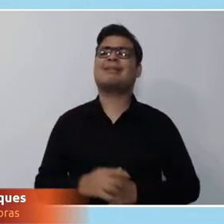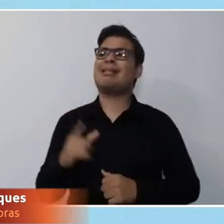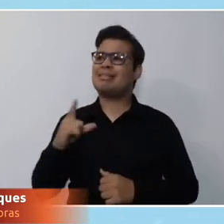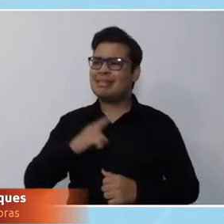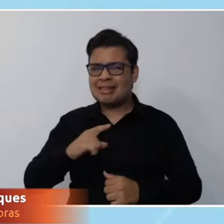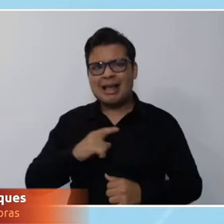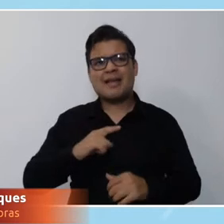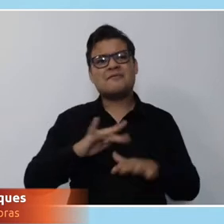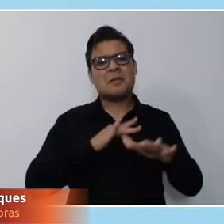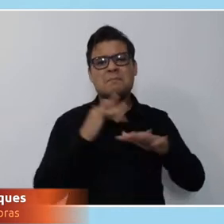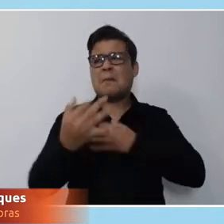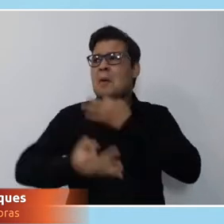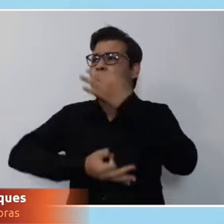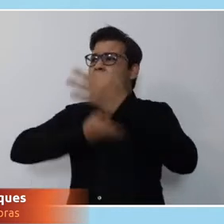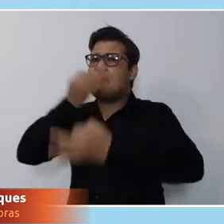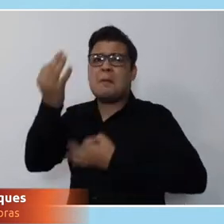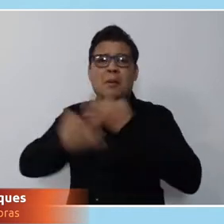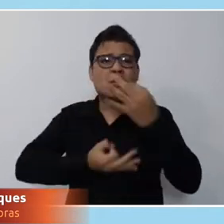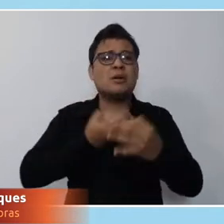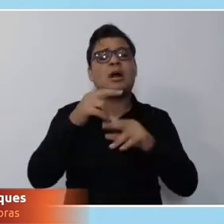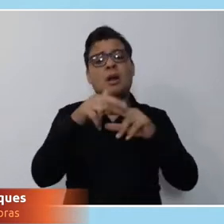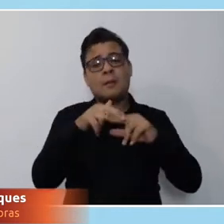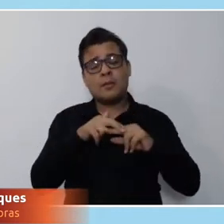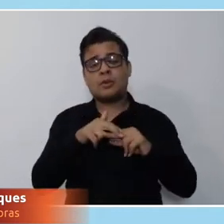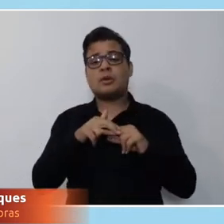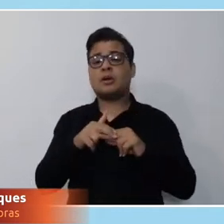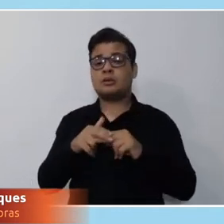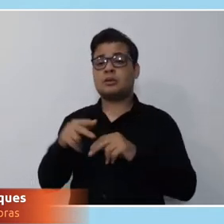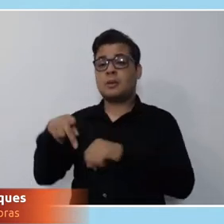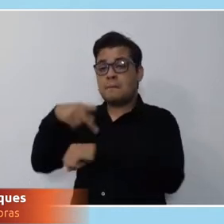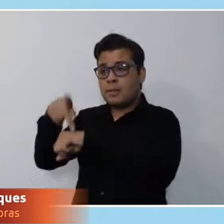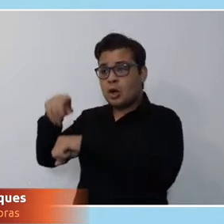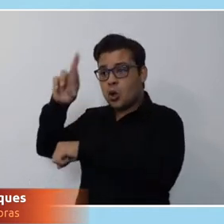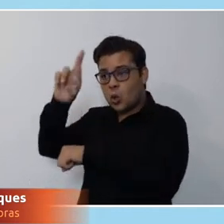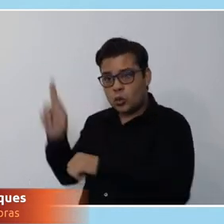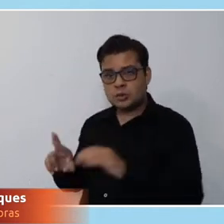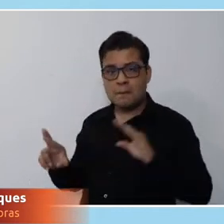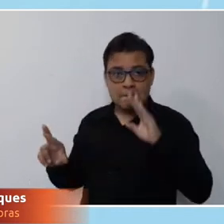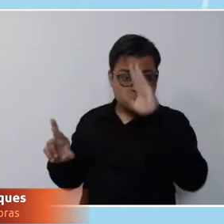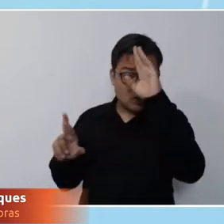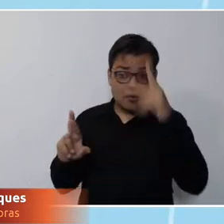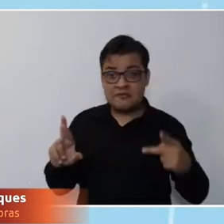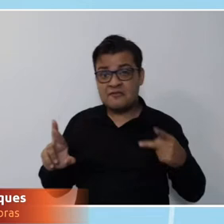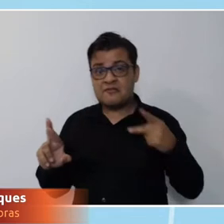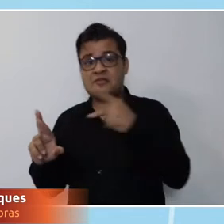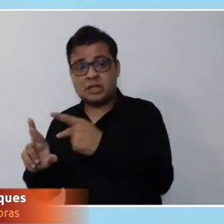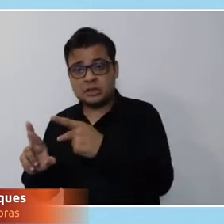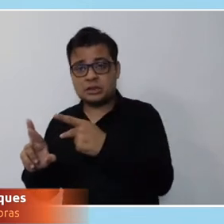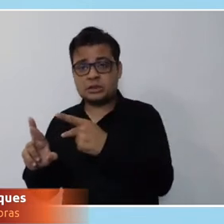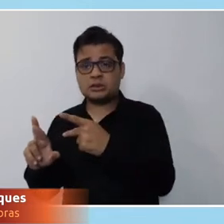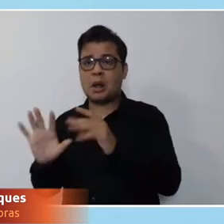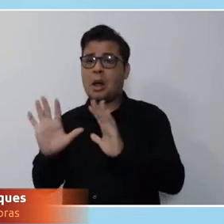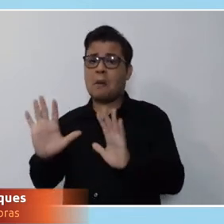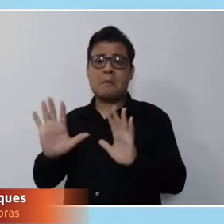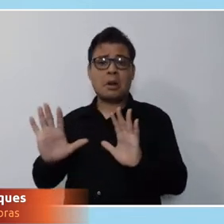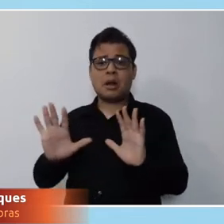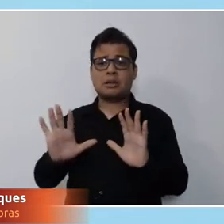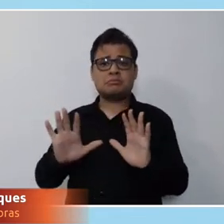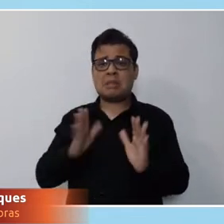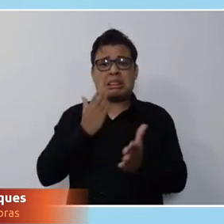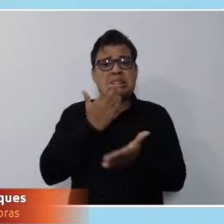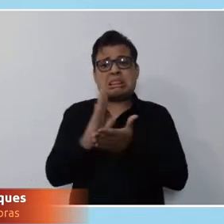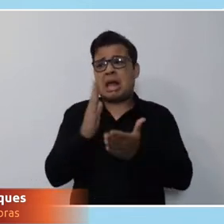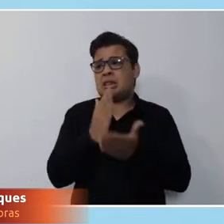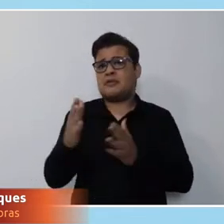redes sociais por conta dessa visita do Jair Bolsonaro à Rússia, que não tem nada a ver com o que está acontecendo no mundo nesse